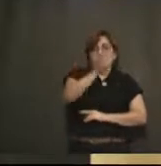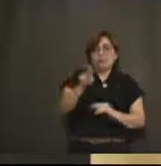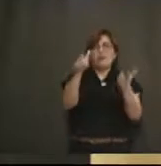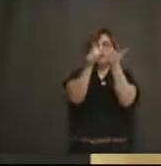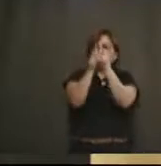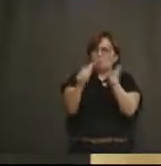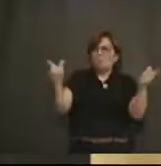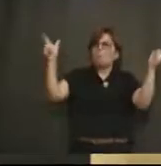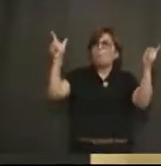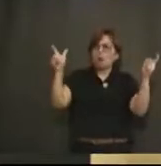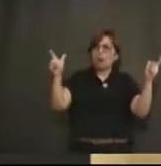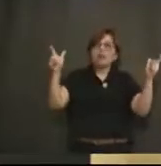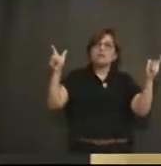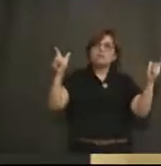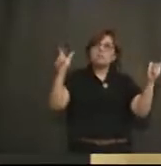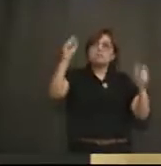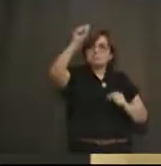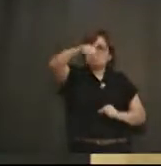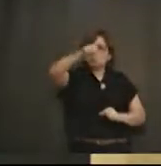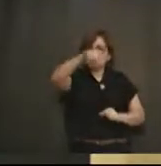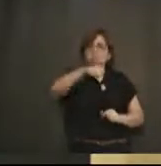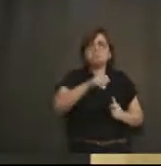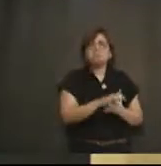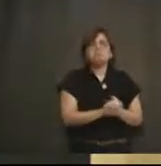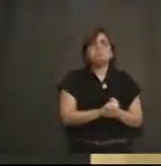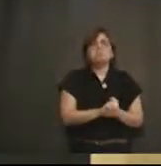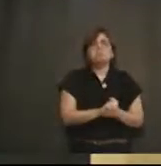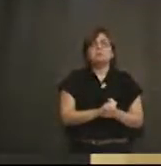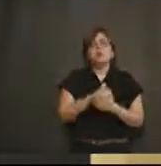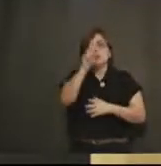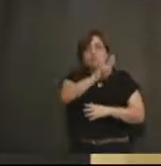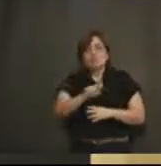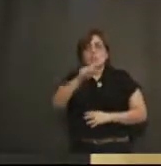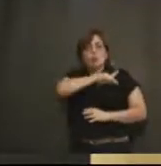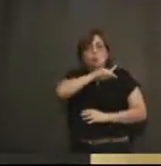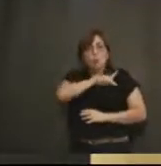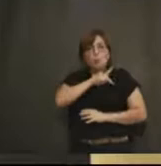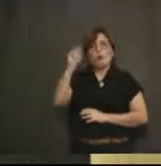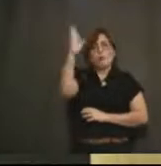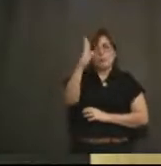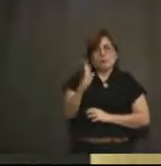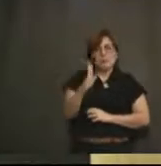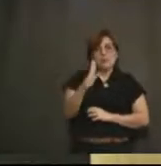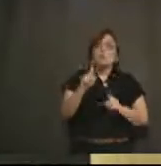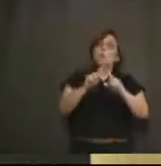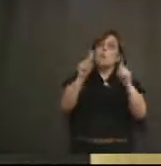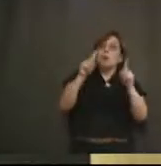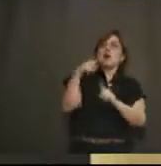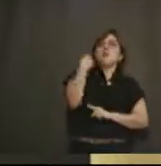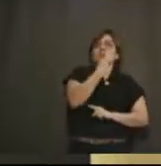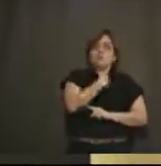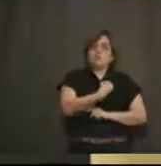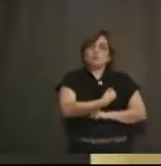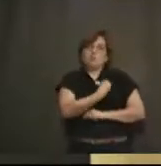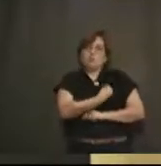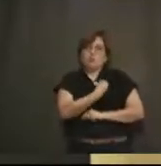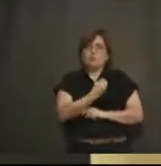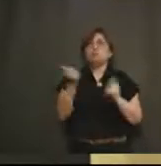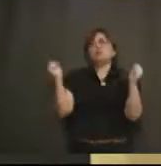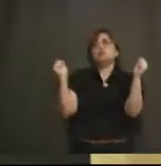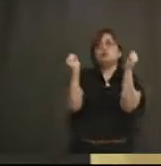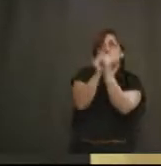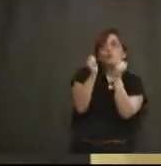universidades federais ou universidades públicas brasileiras, nós vivemos, junto com as nossas